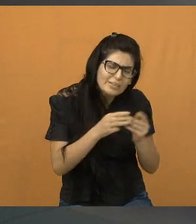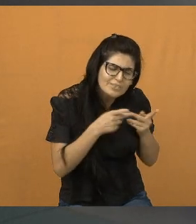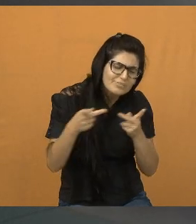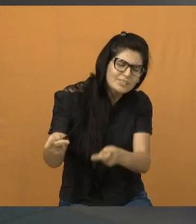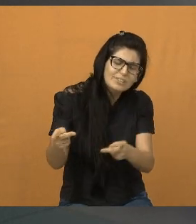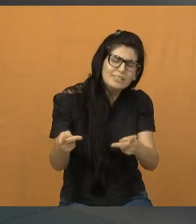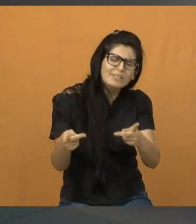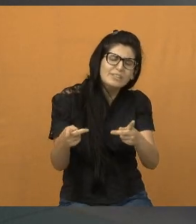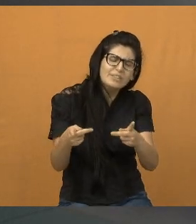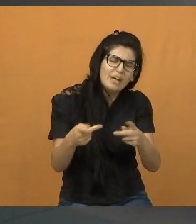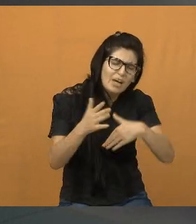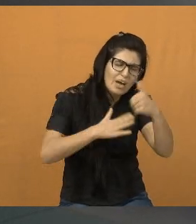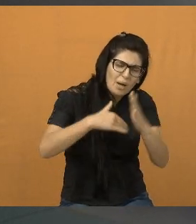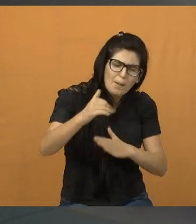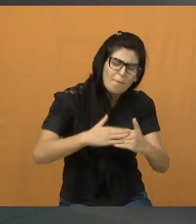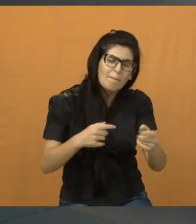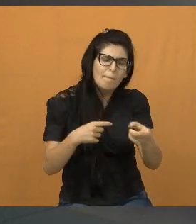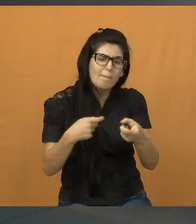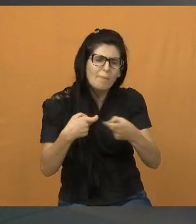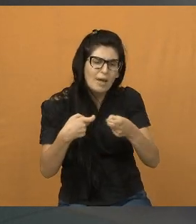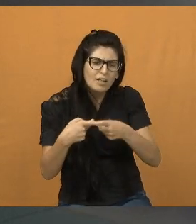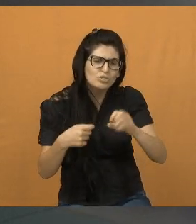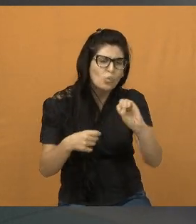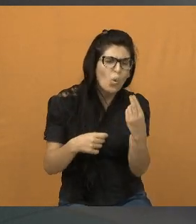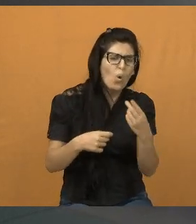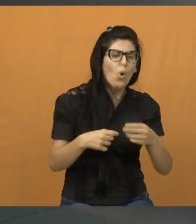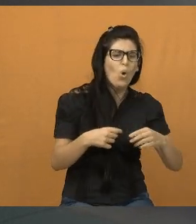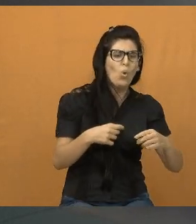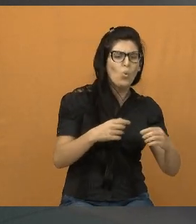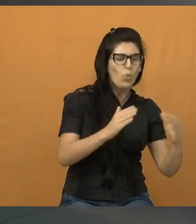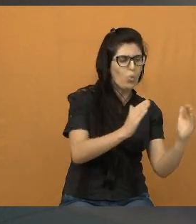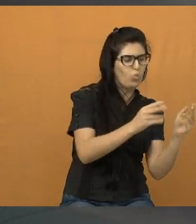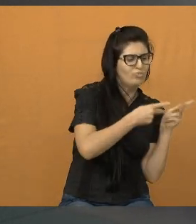atenção, assistência domiciliar geral.